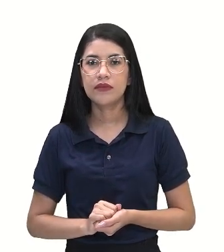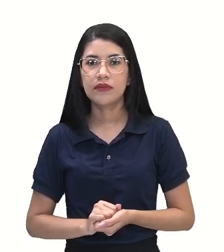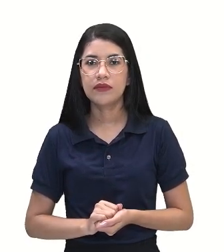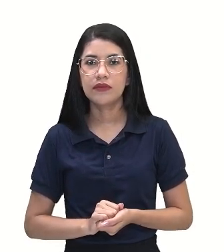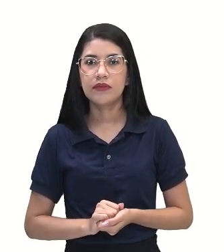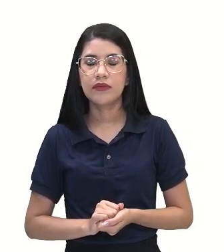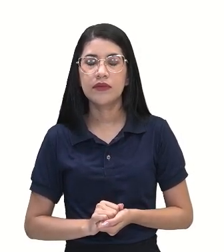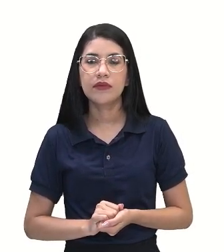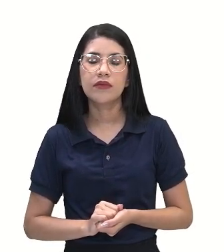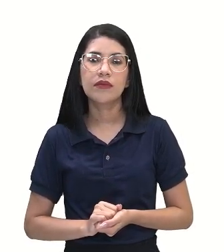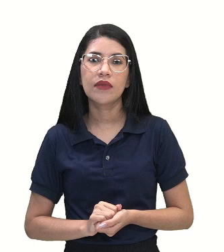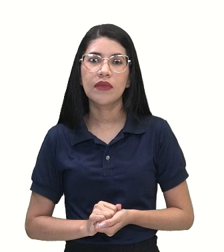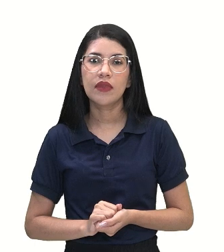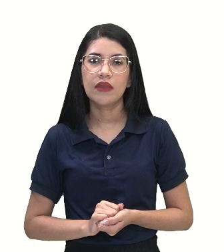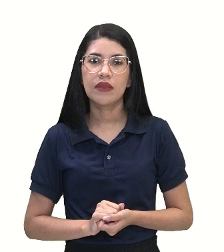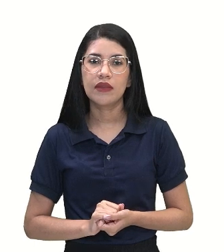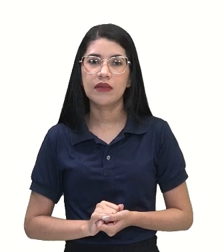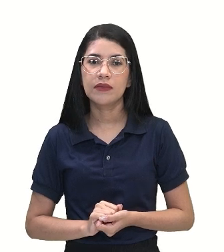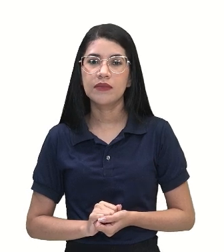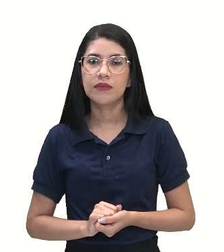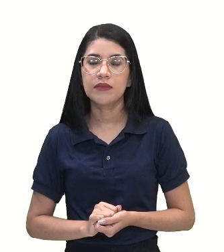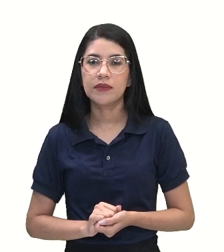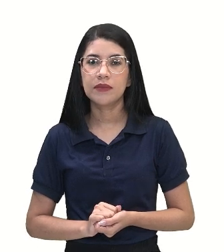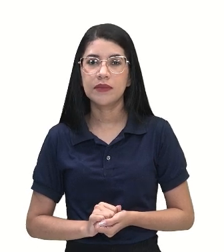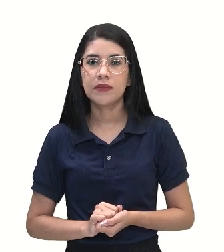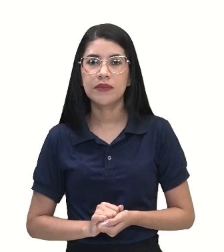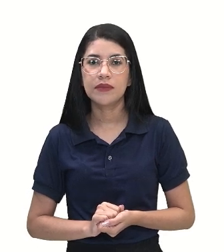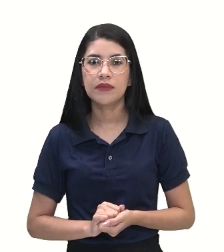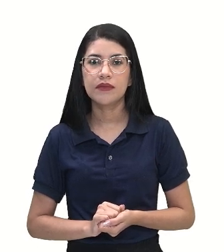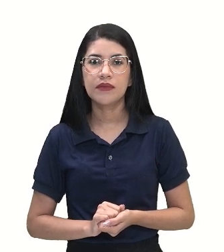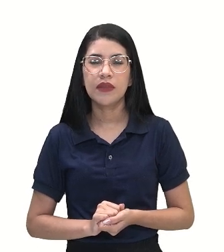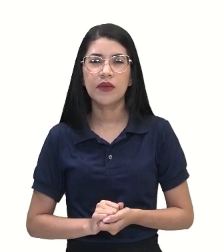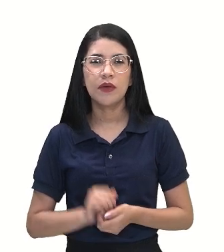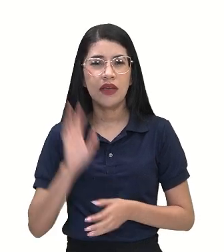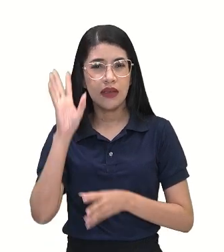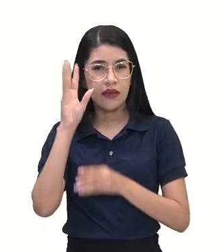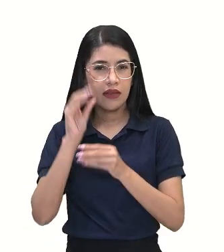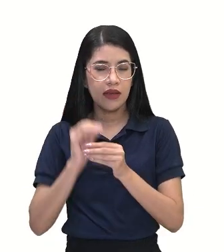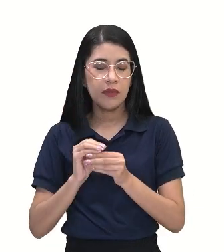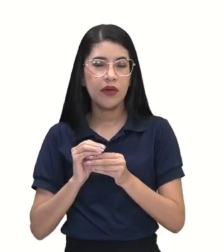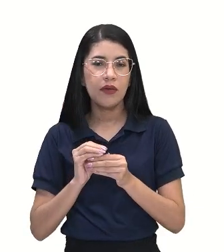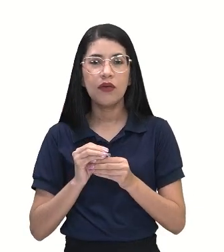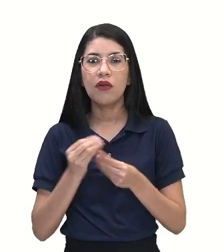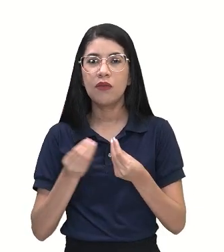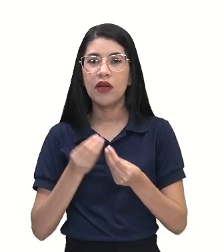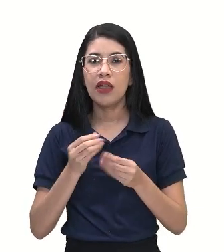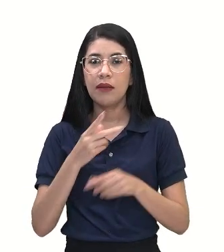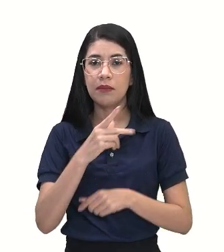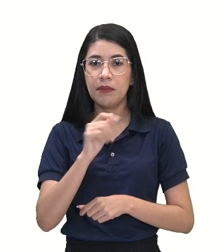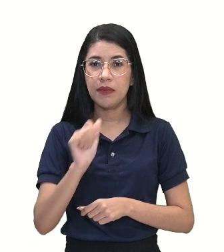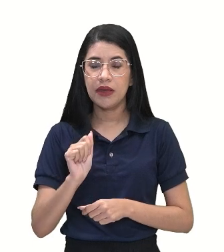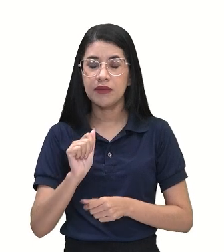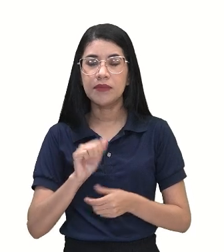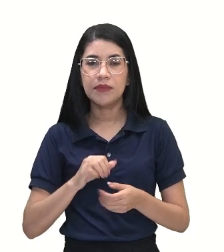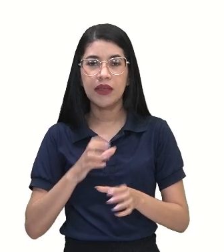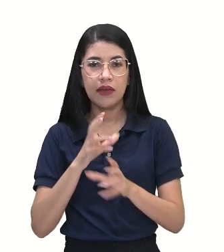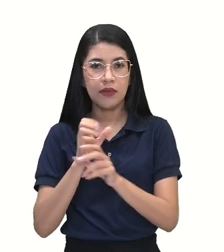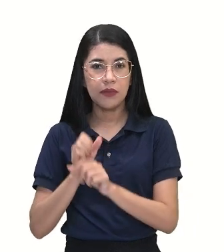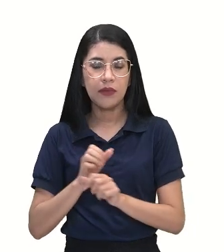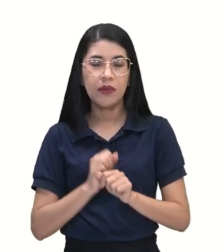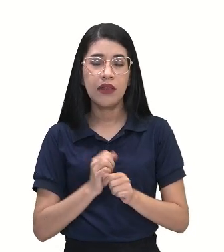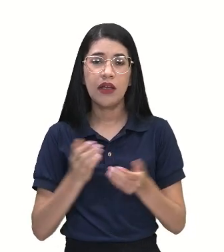A20. Beleza? Tranquilo? Relembraram aí os conceitos da PA? Vamos agora ver